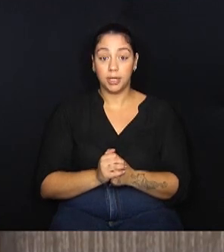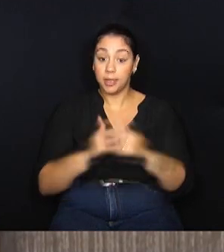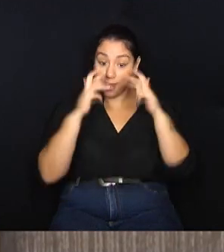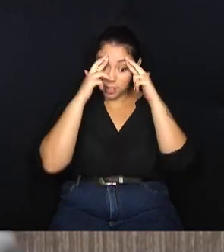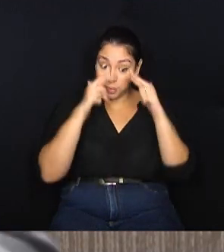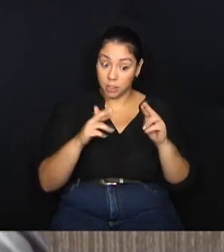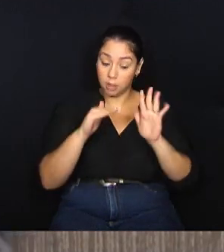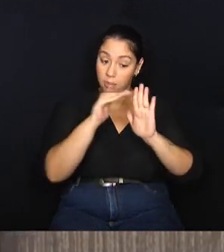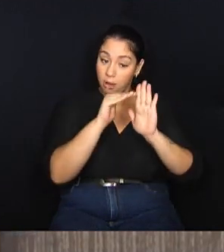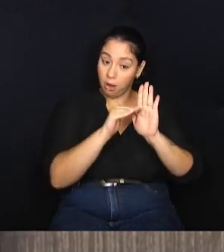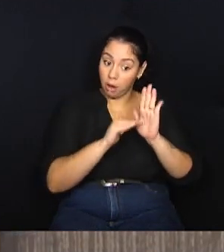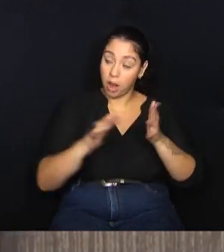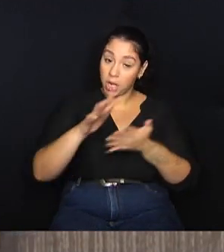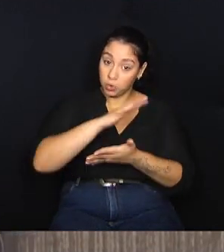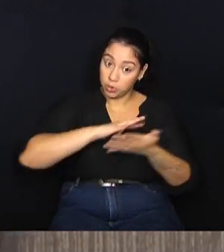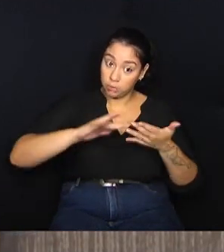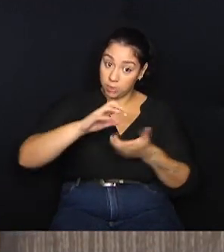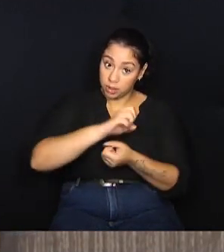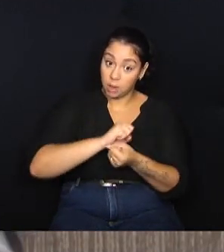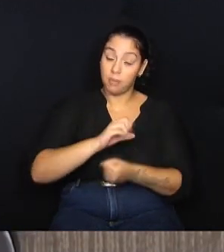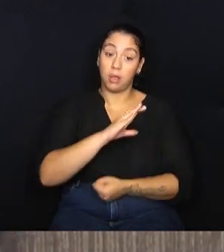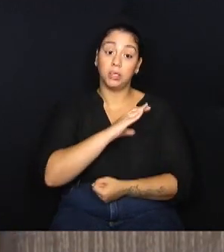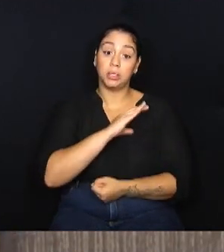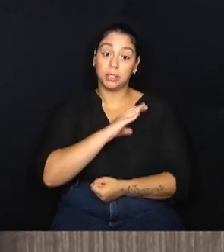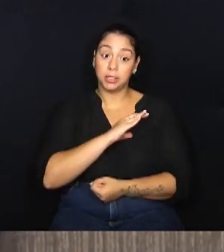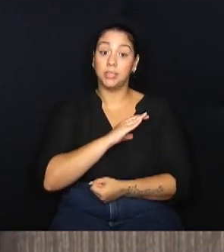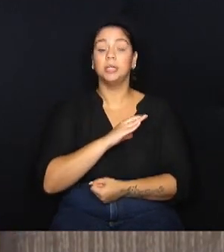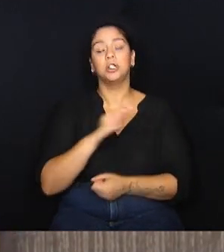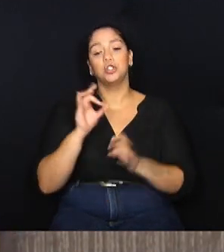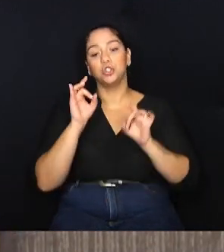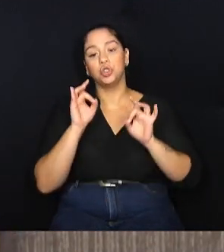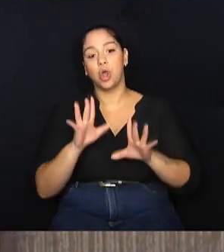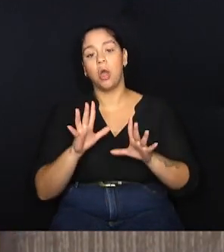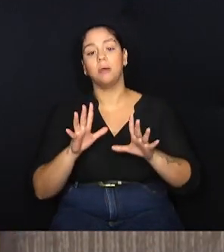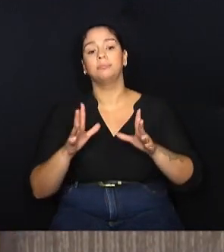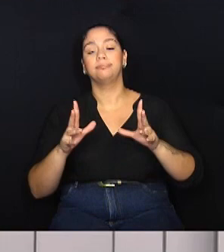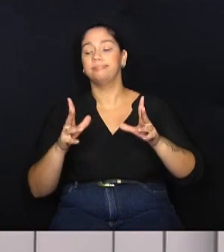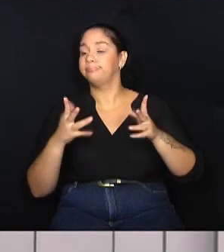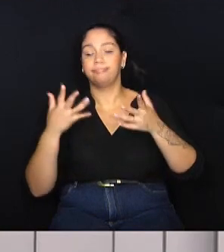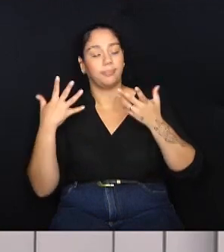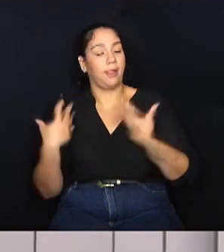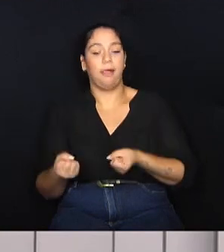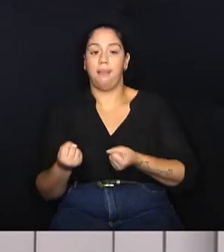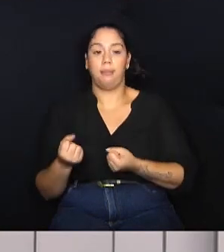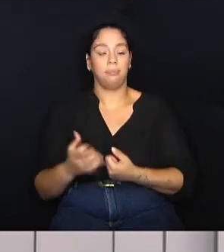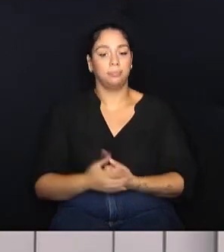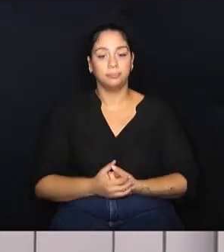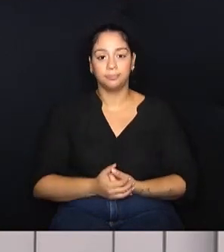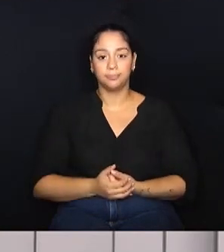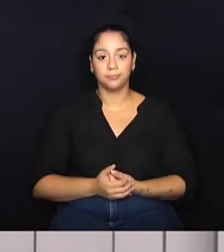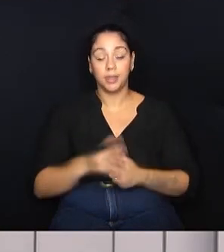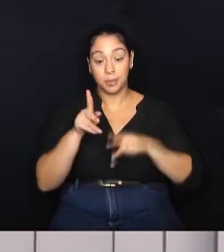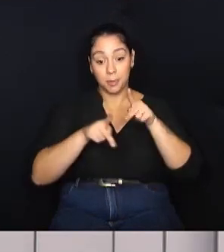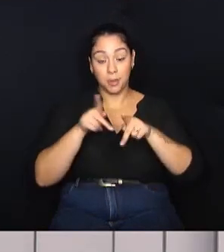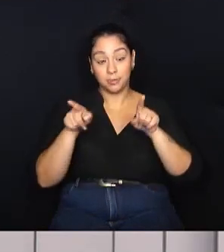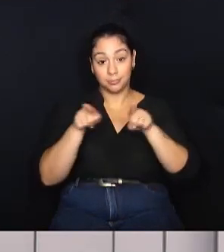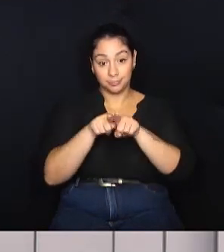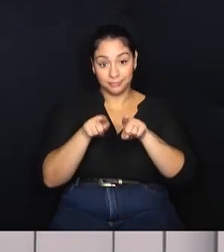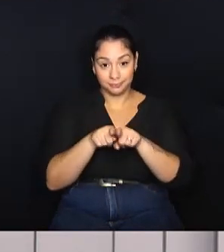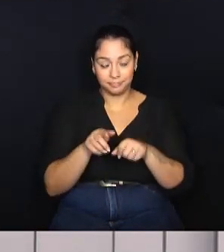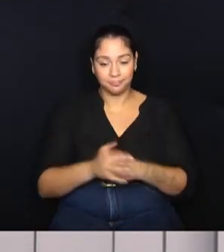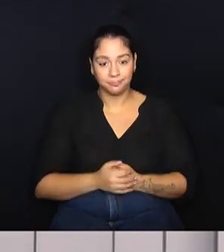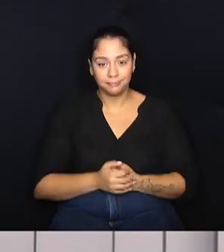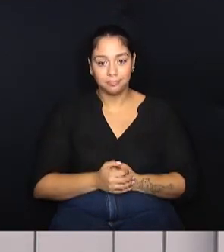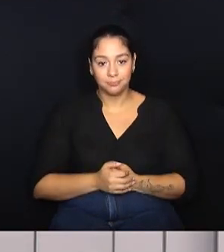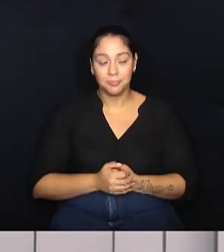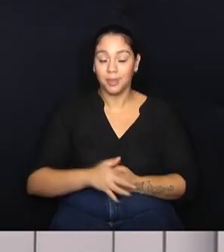de sustentabilidade, o município só tende a ganhar e os munícipes também. E o Dia Internacional da